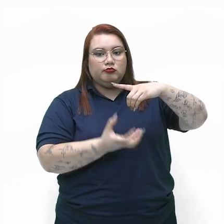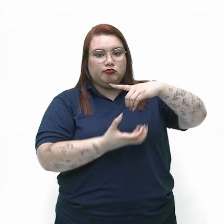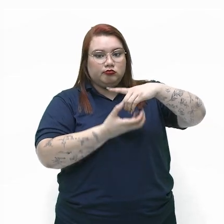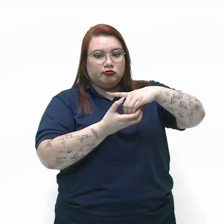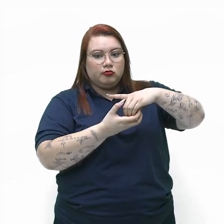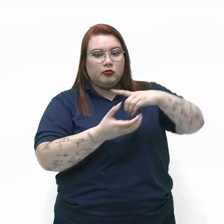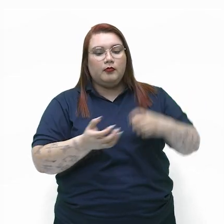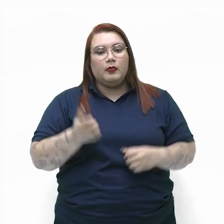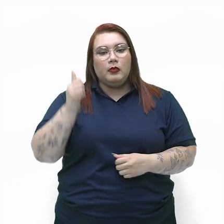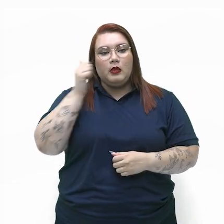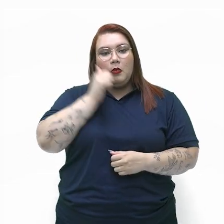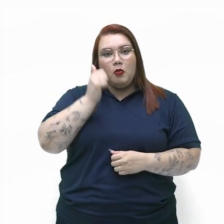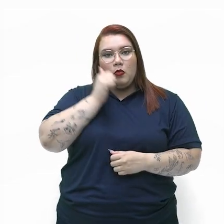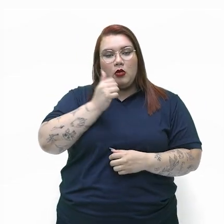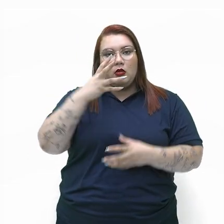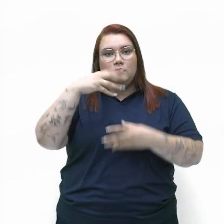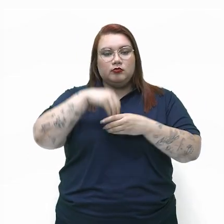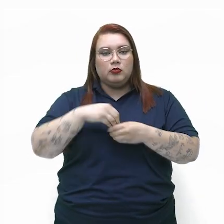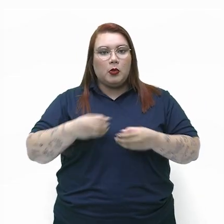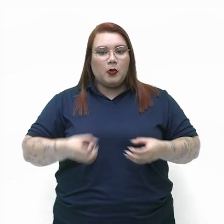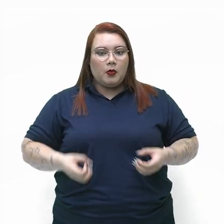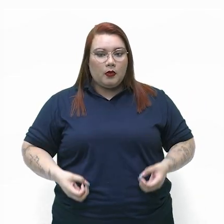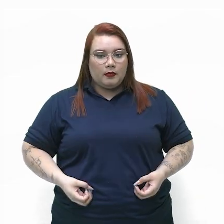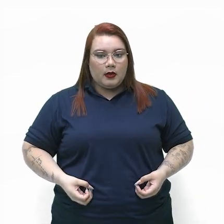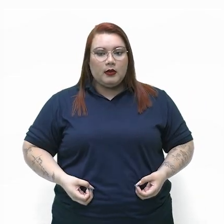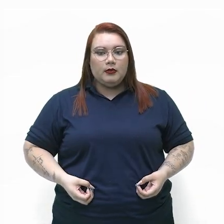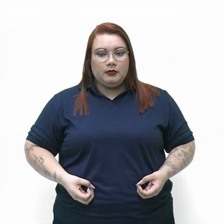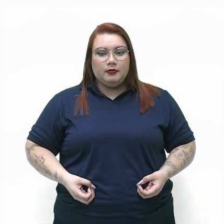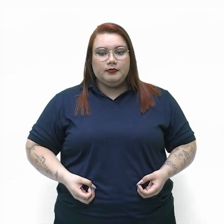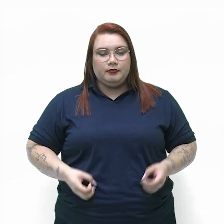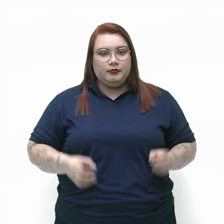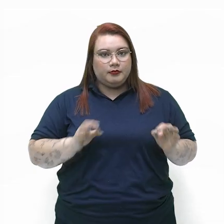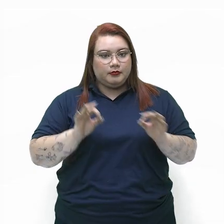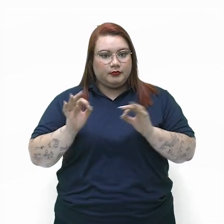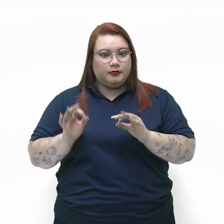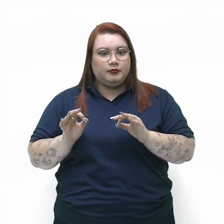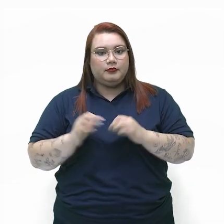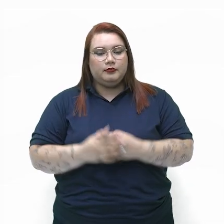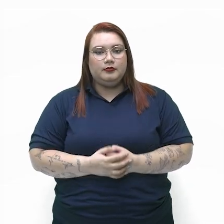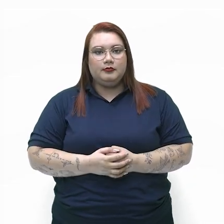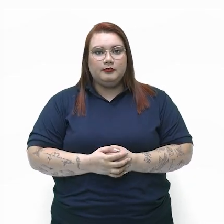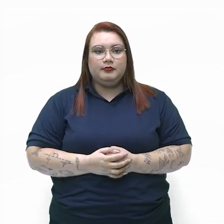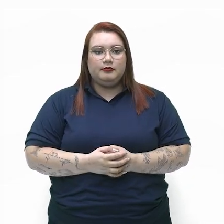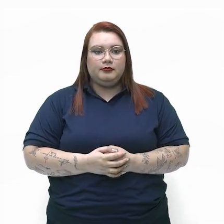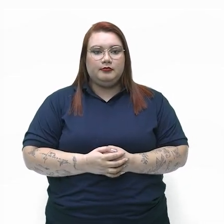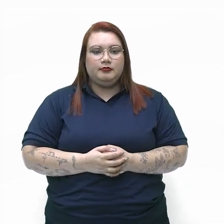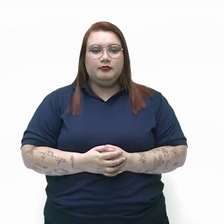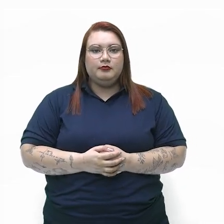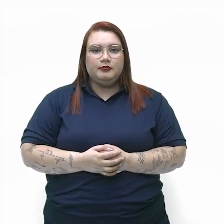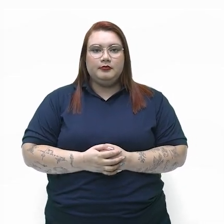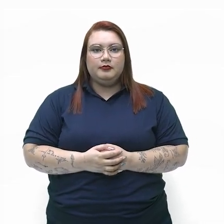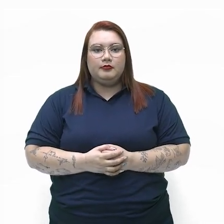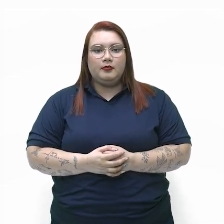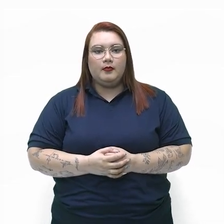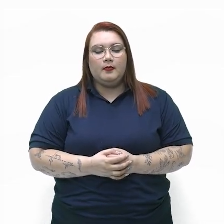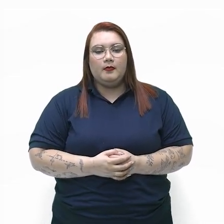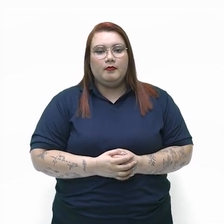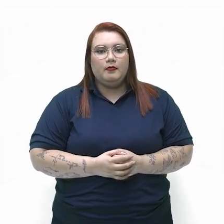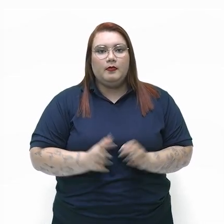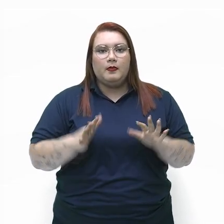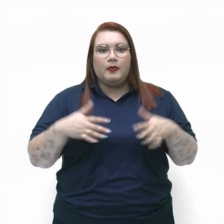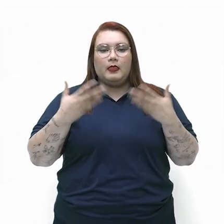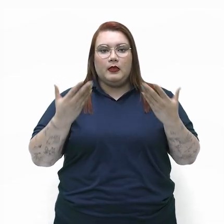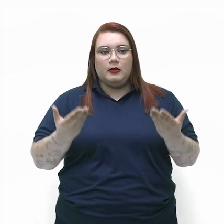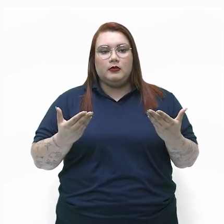revestido pelo escroto, e os ovários, que ficam revestidos pela cavidade pélvica no homem e na mulher,